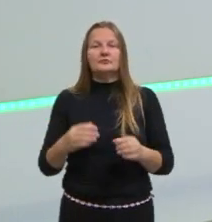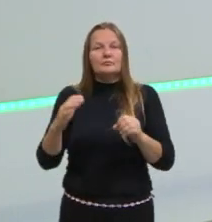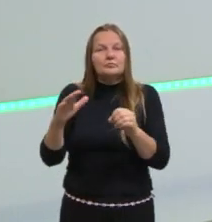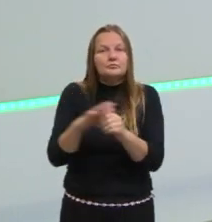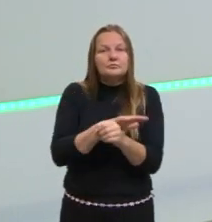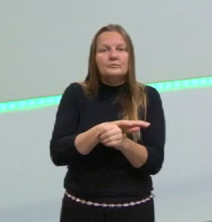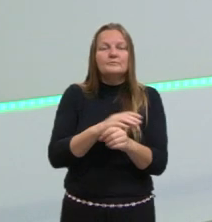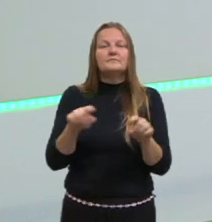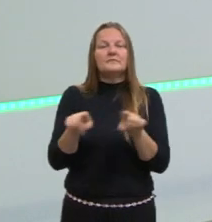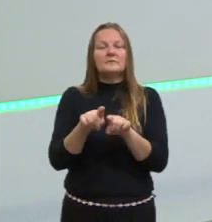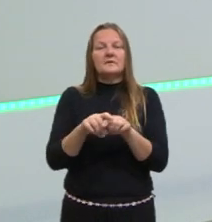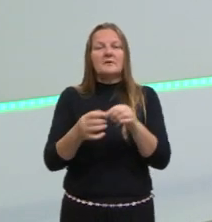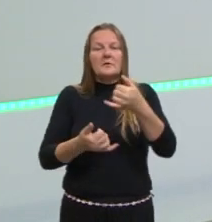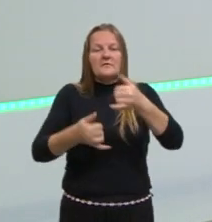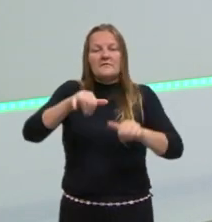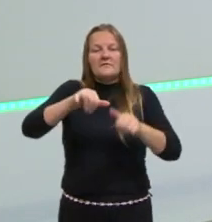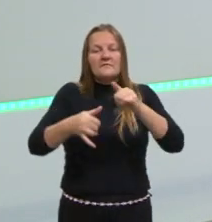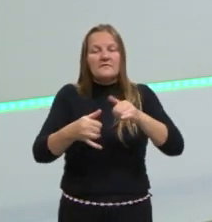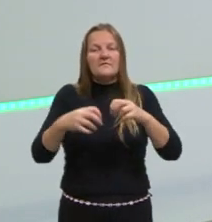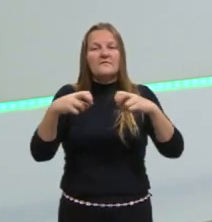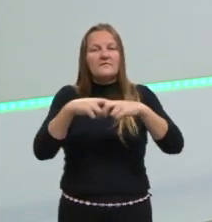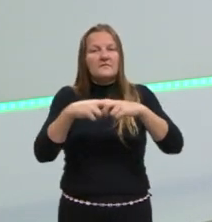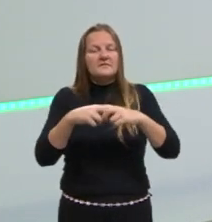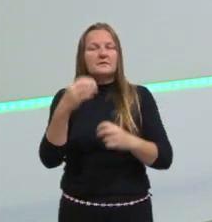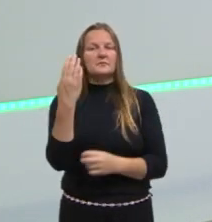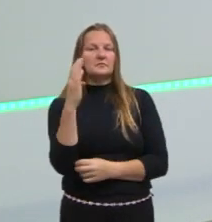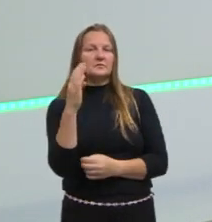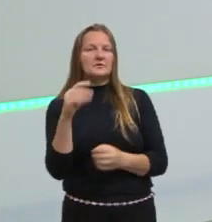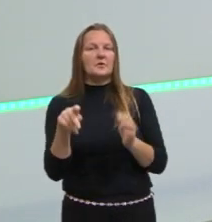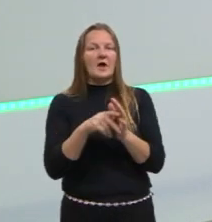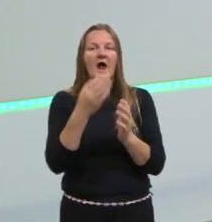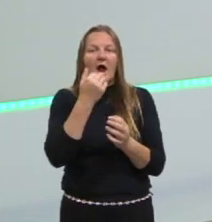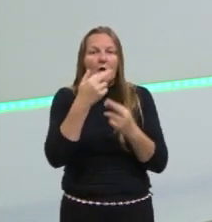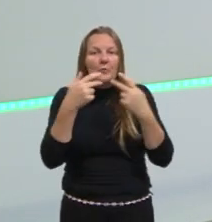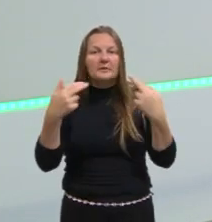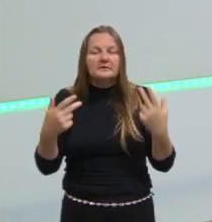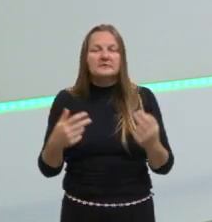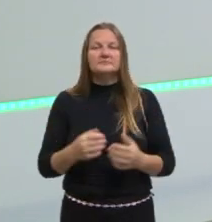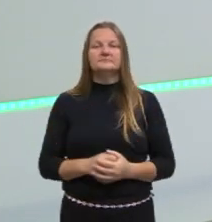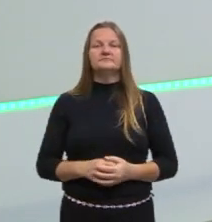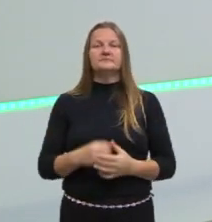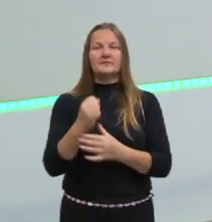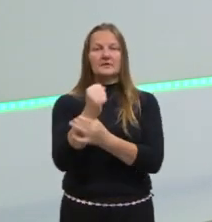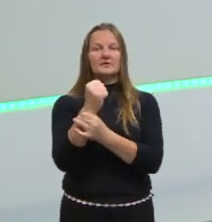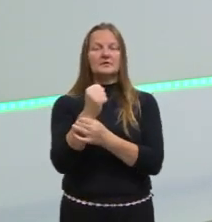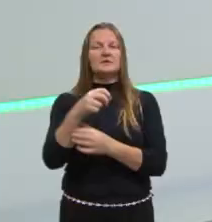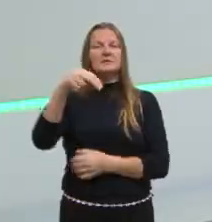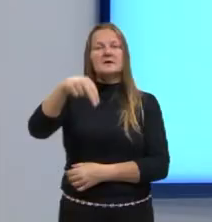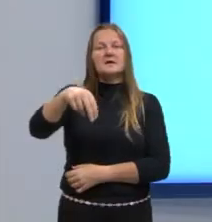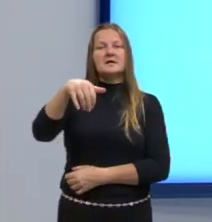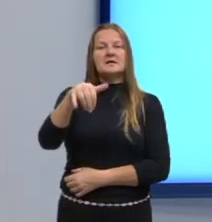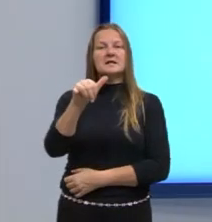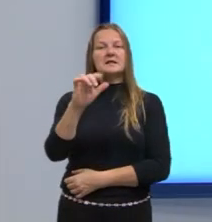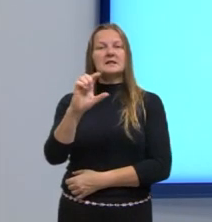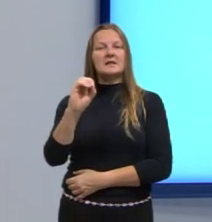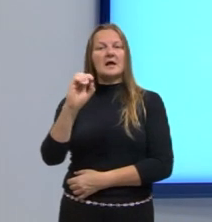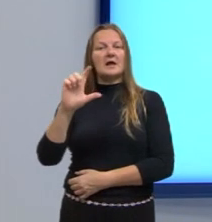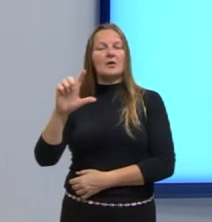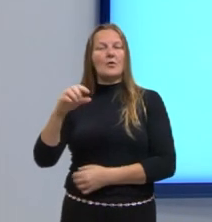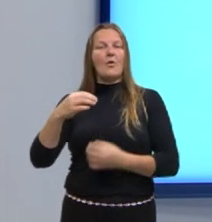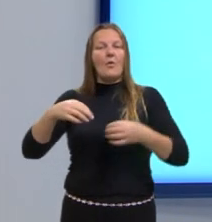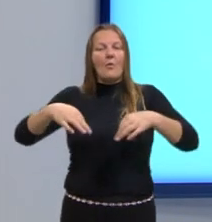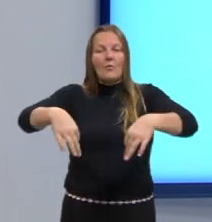física química e biológica do alimento a gente também tem a questão do nylon que é utilizado como fibras de